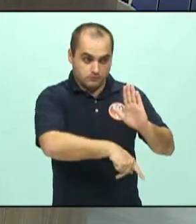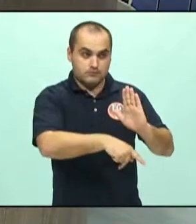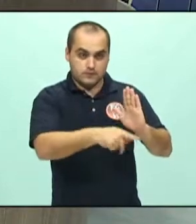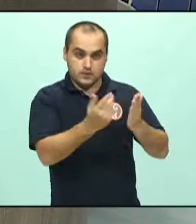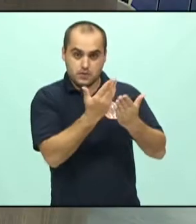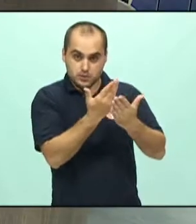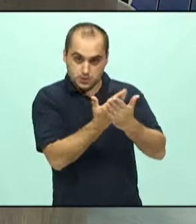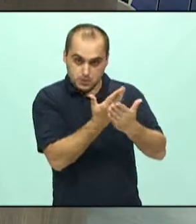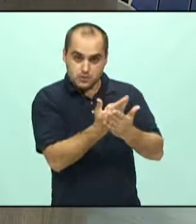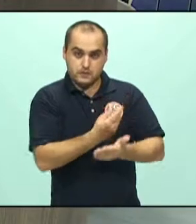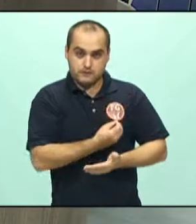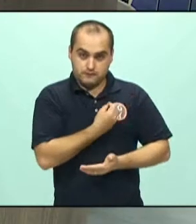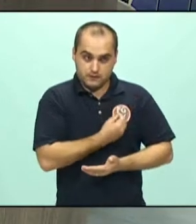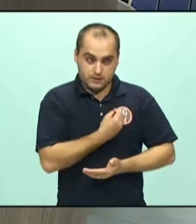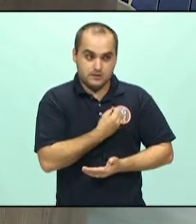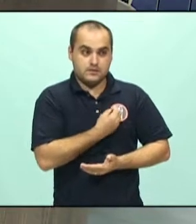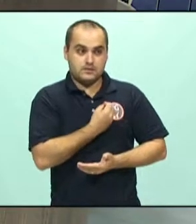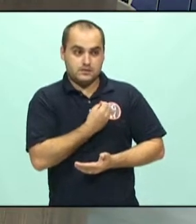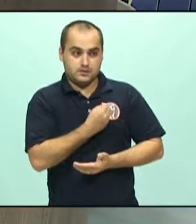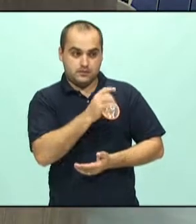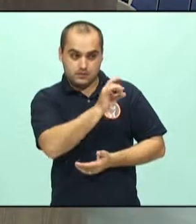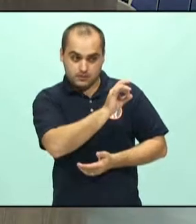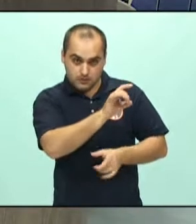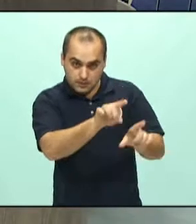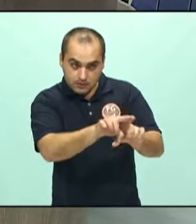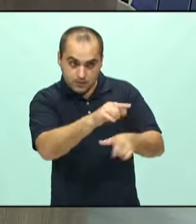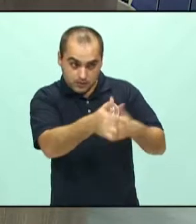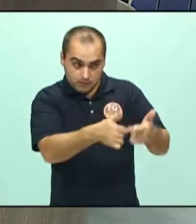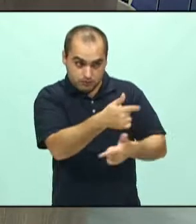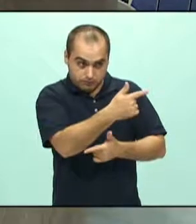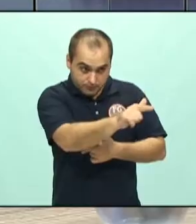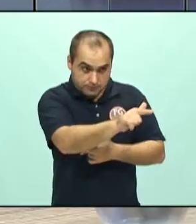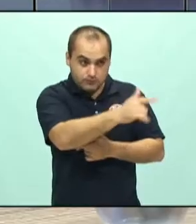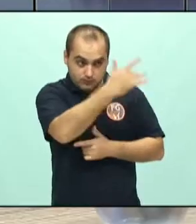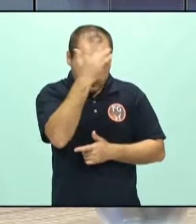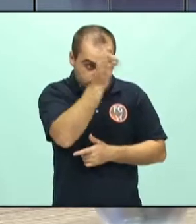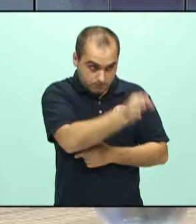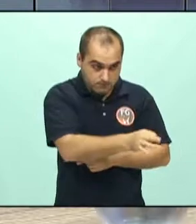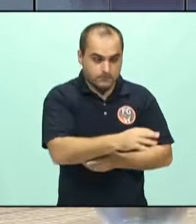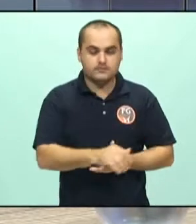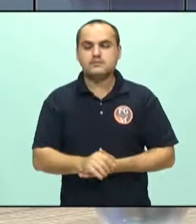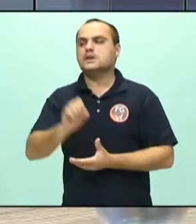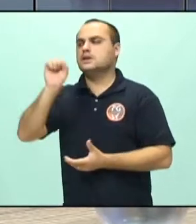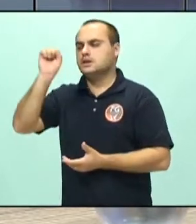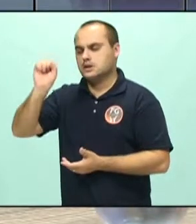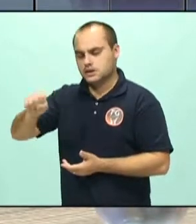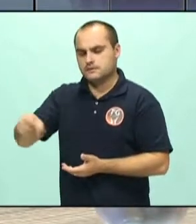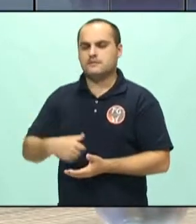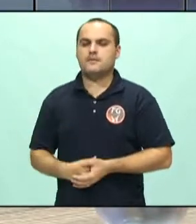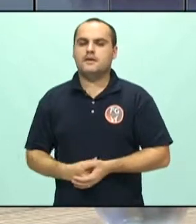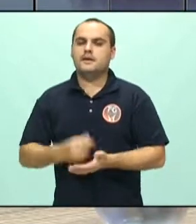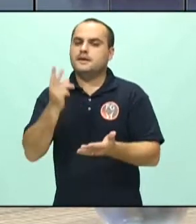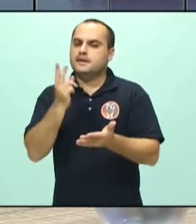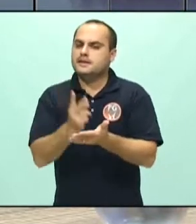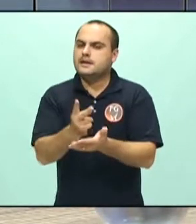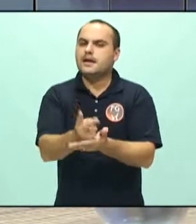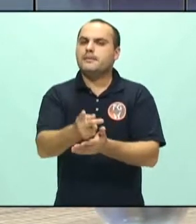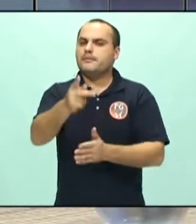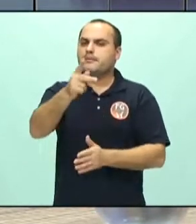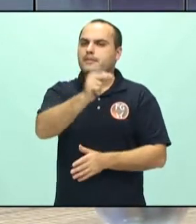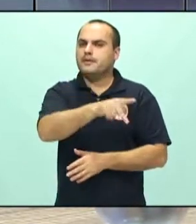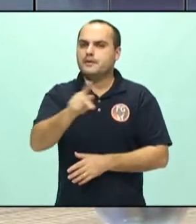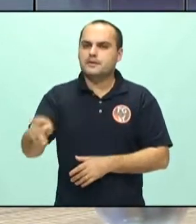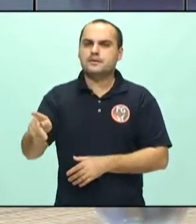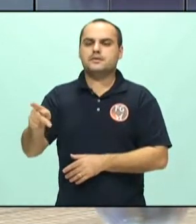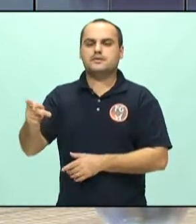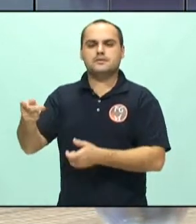e demais obras dos autores. Isso, a gente, toda vez que o professor traz algum autor, algum poeta, assim,